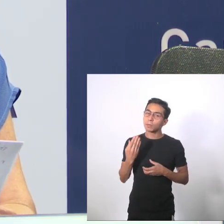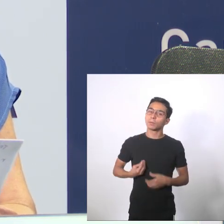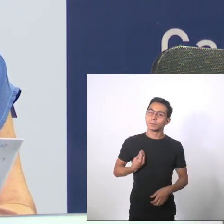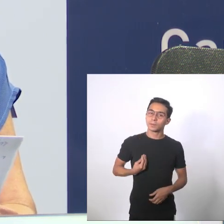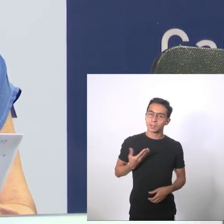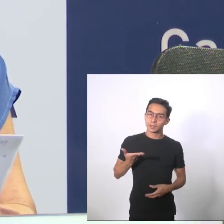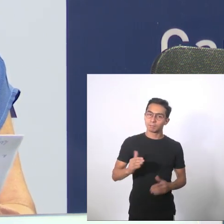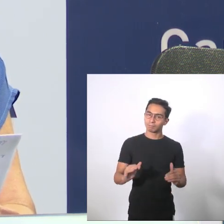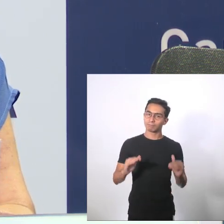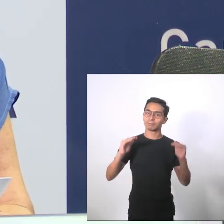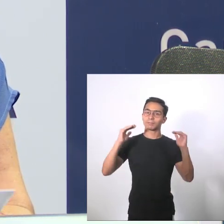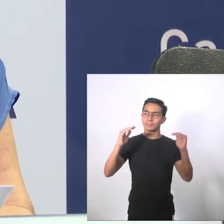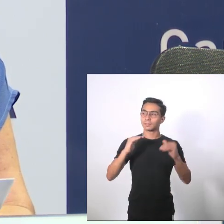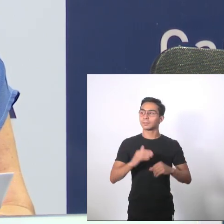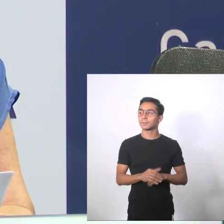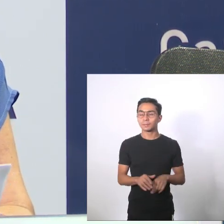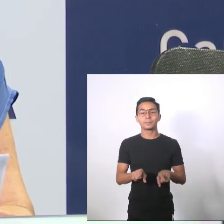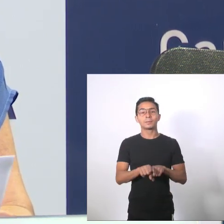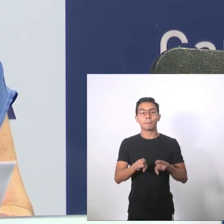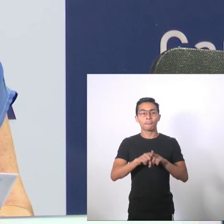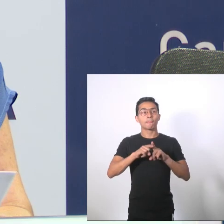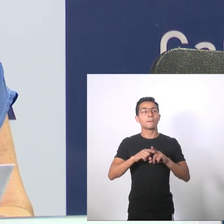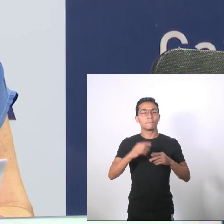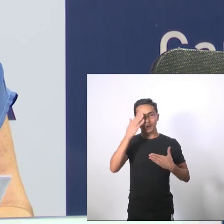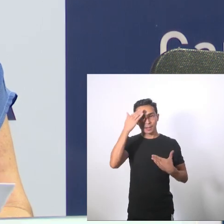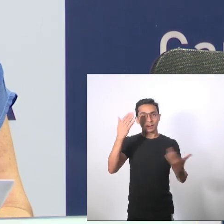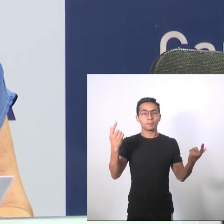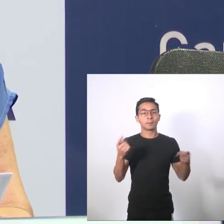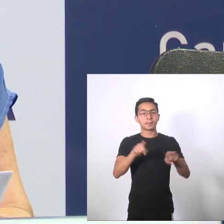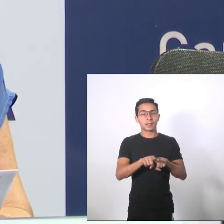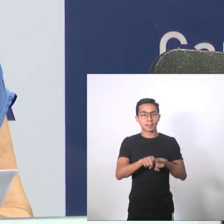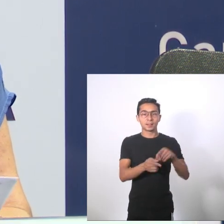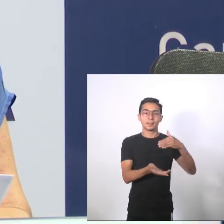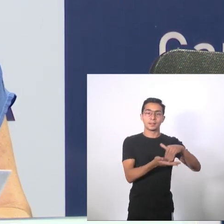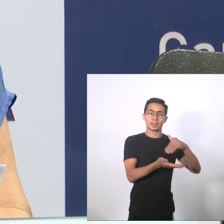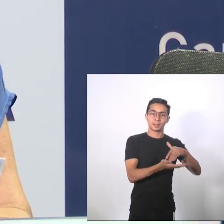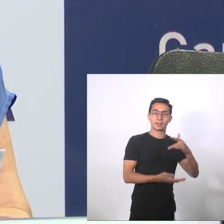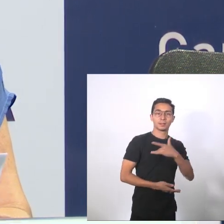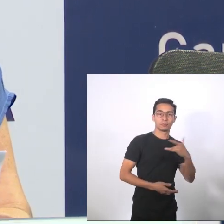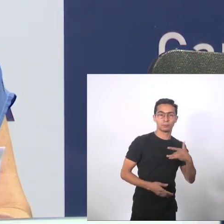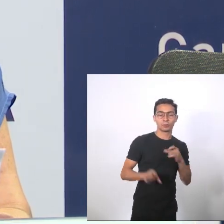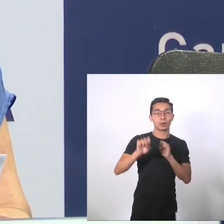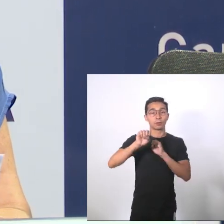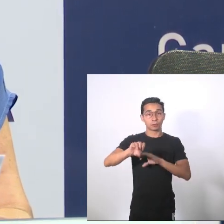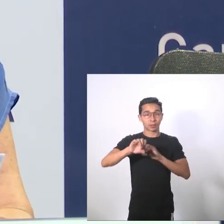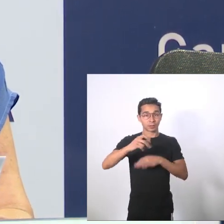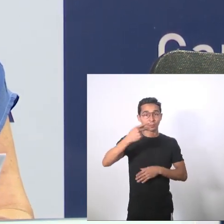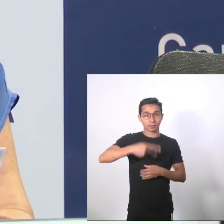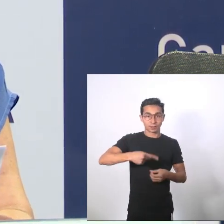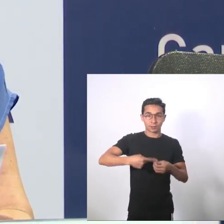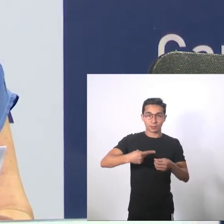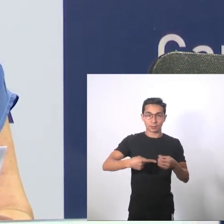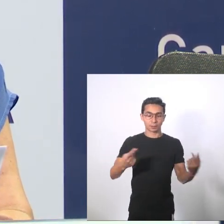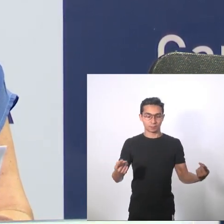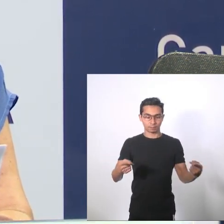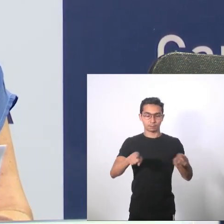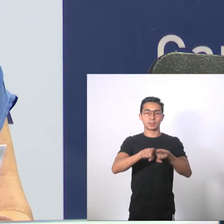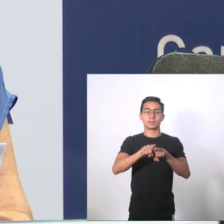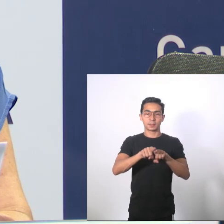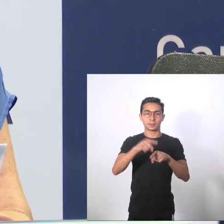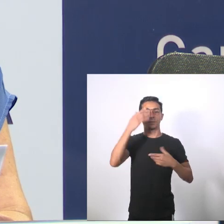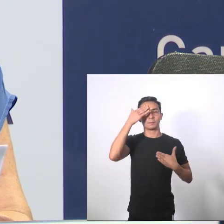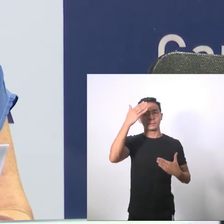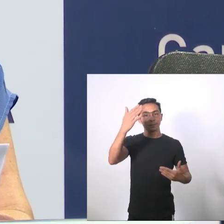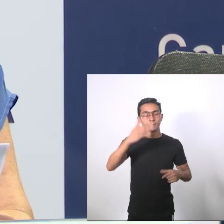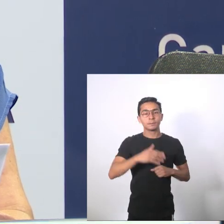Enaltecer a parceria entre a Secretaria Municipal de Saúde e a Secretaria Municipal da Educação por uma comunidade